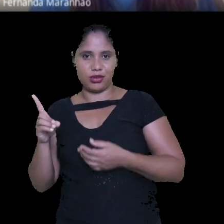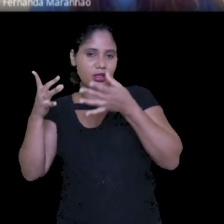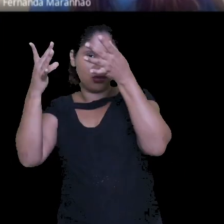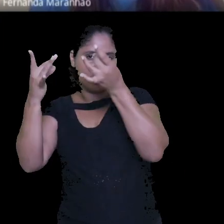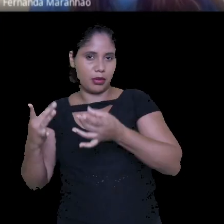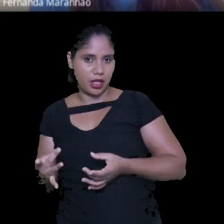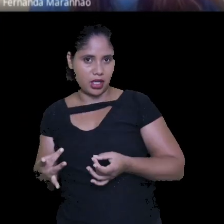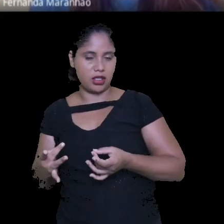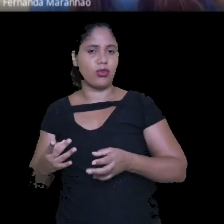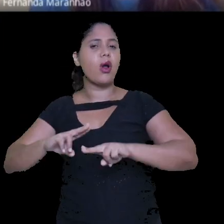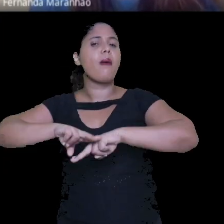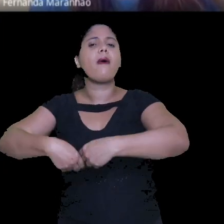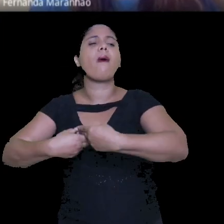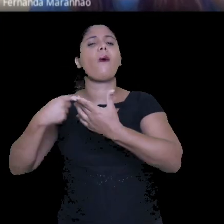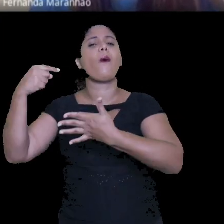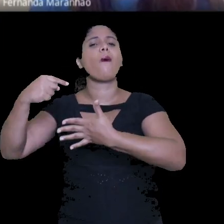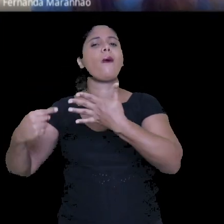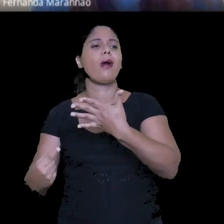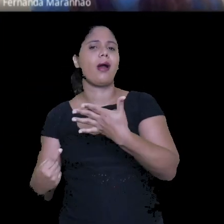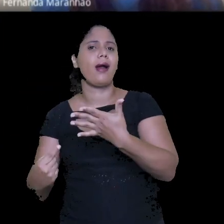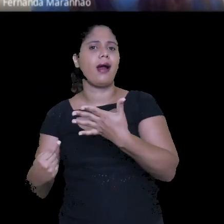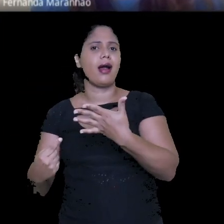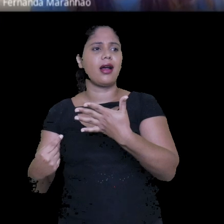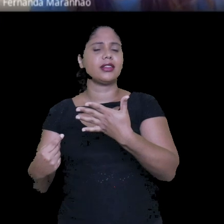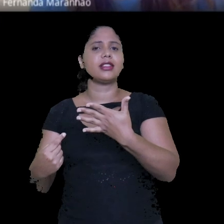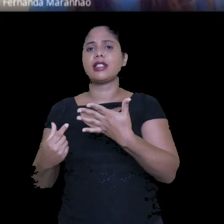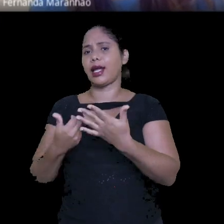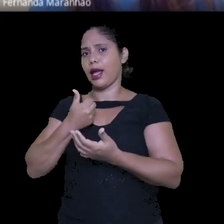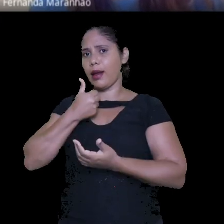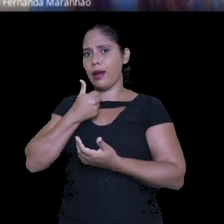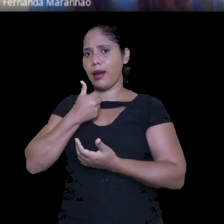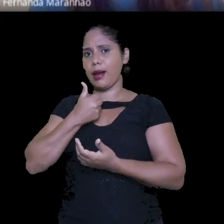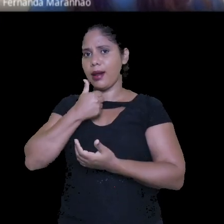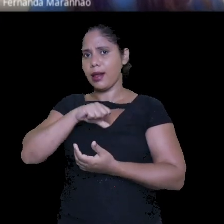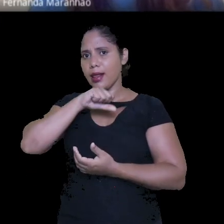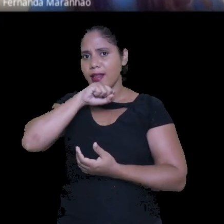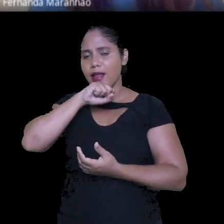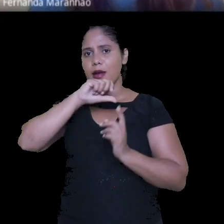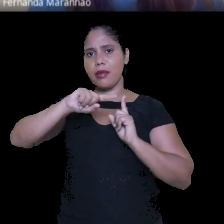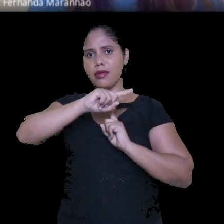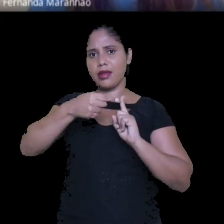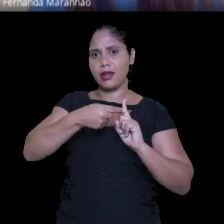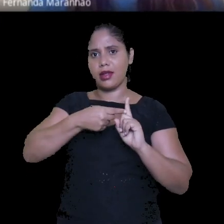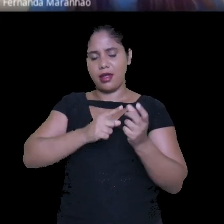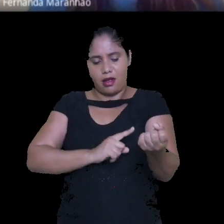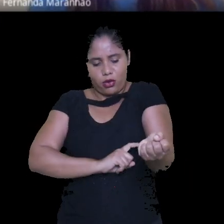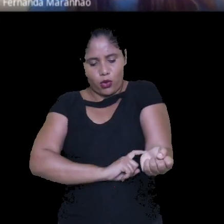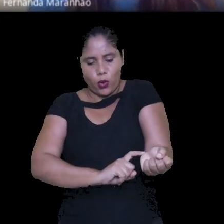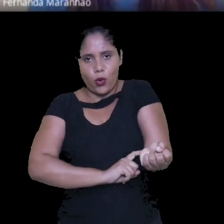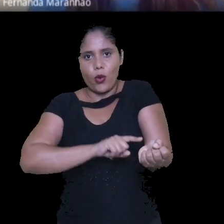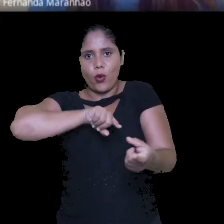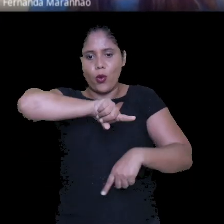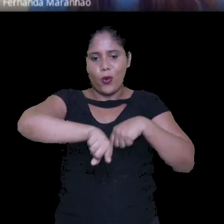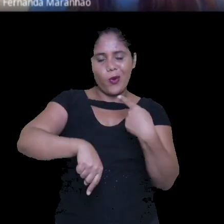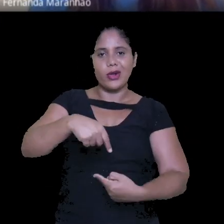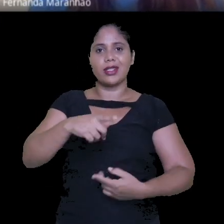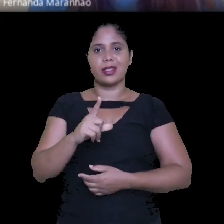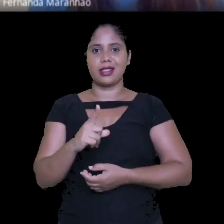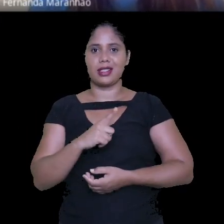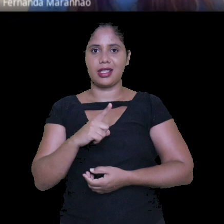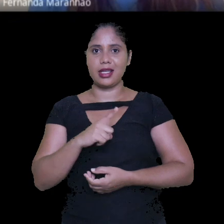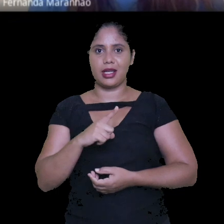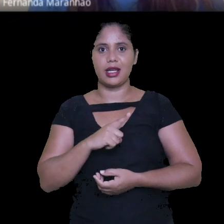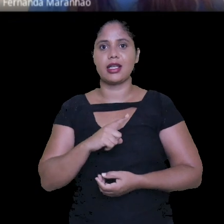fatores antiangiogênicos são liberados, em compensação, o fator de crescimento placentário, ele é diminuída a sua produção,